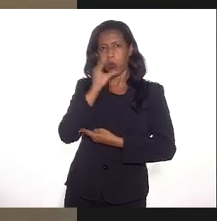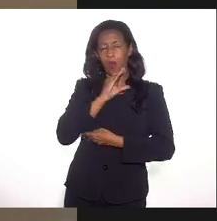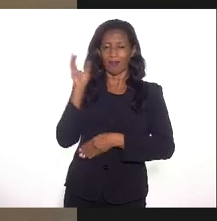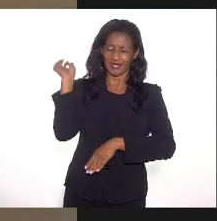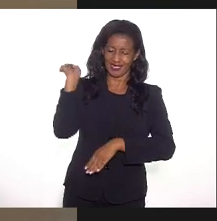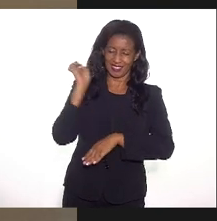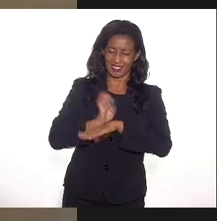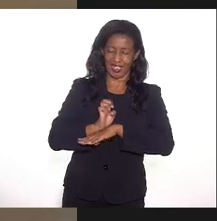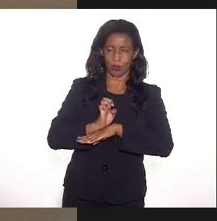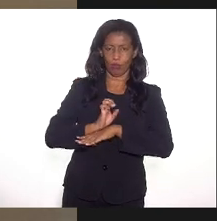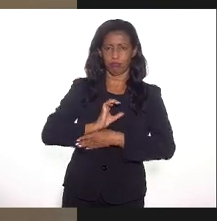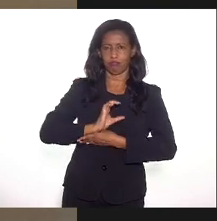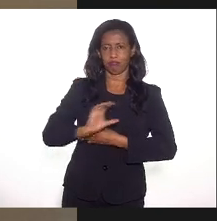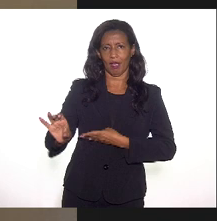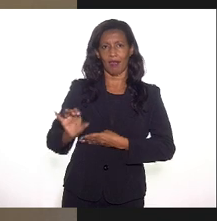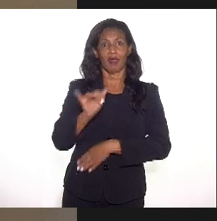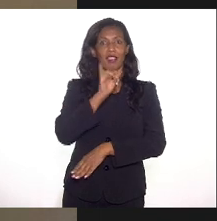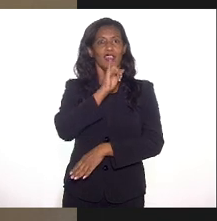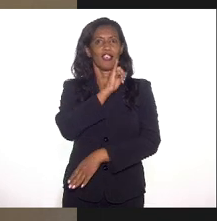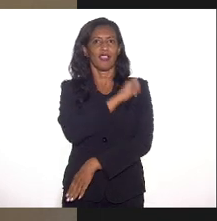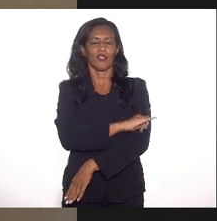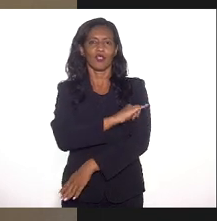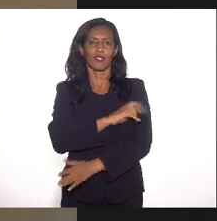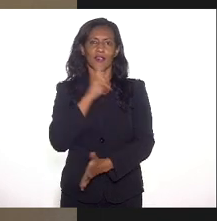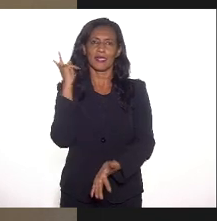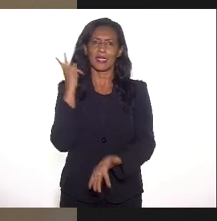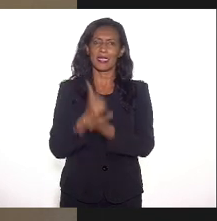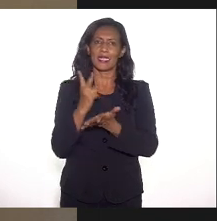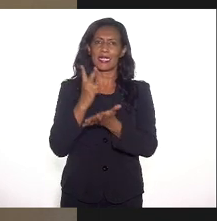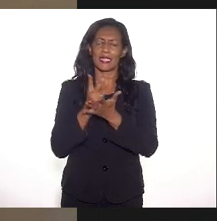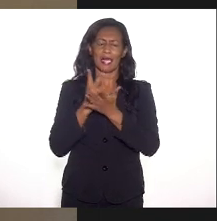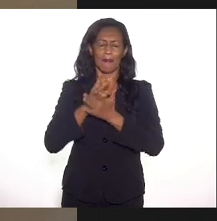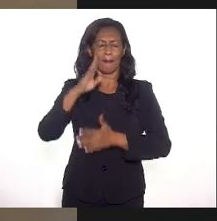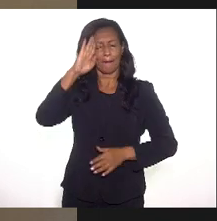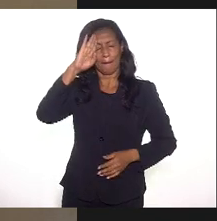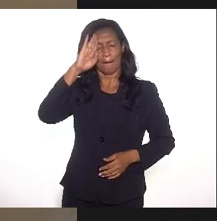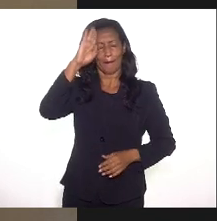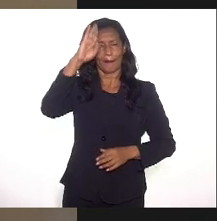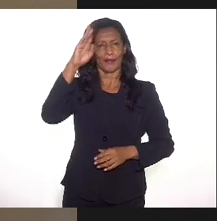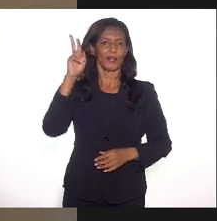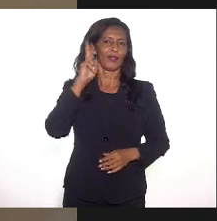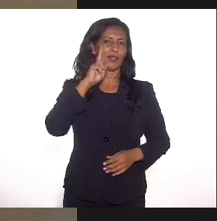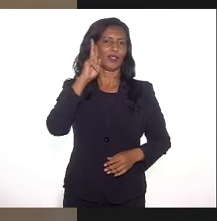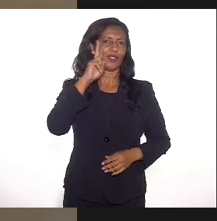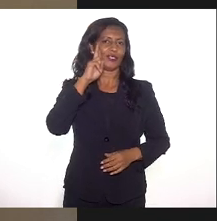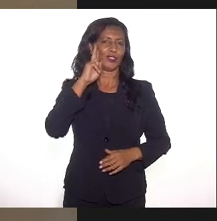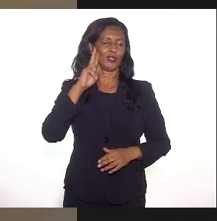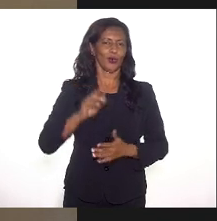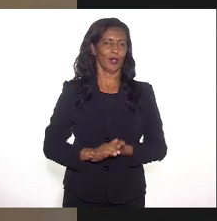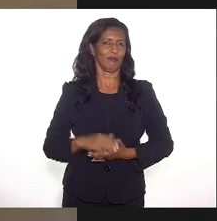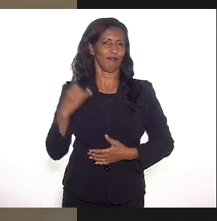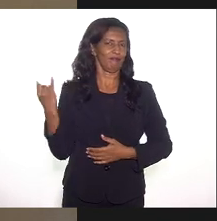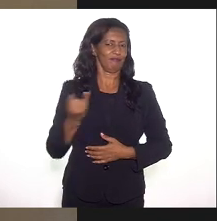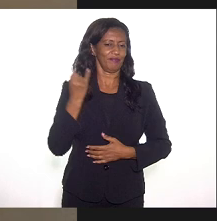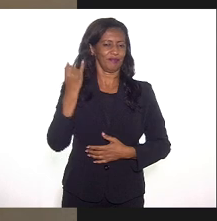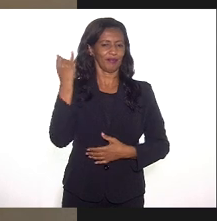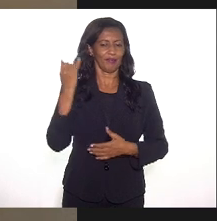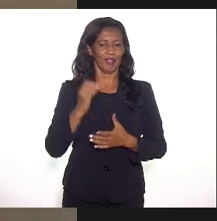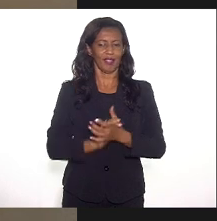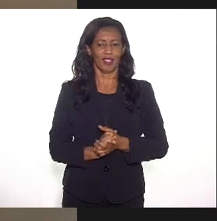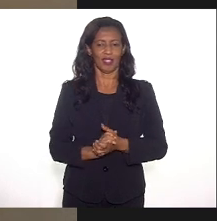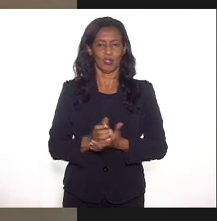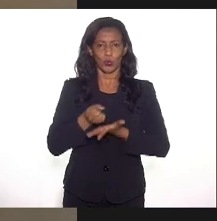estado. O Rio de Janeiro, como sempre, sendo protagonista de histórias relevantes